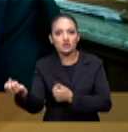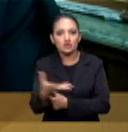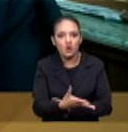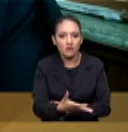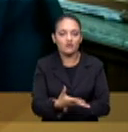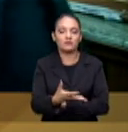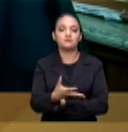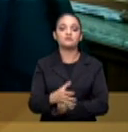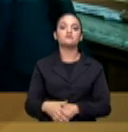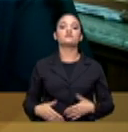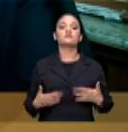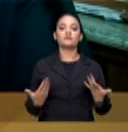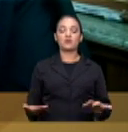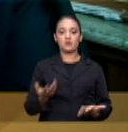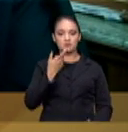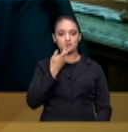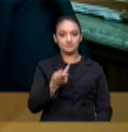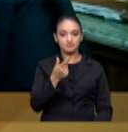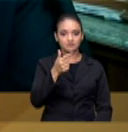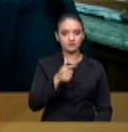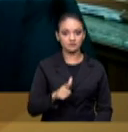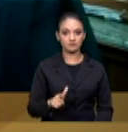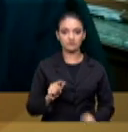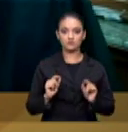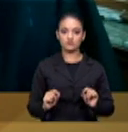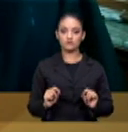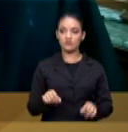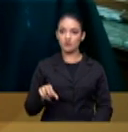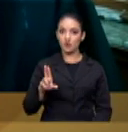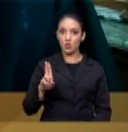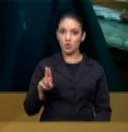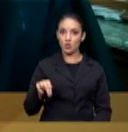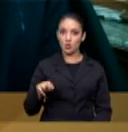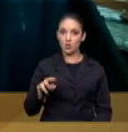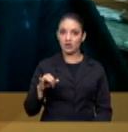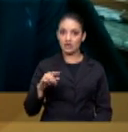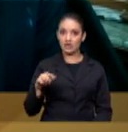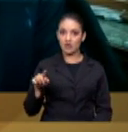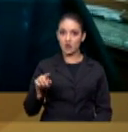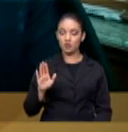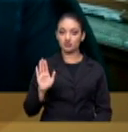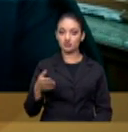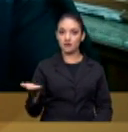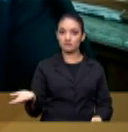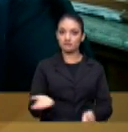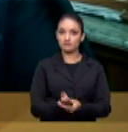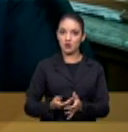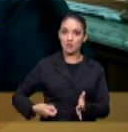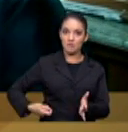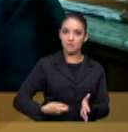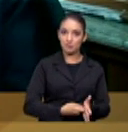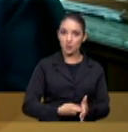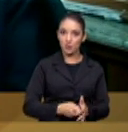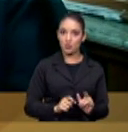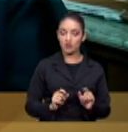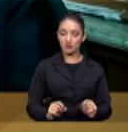desconstituí-la. E repito, a União ajuizou a